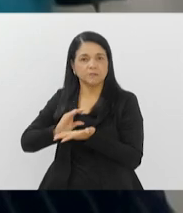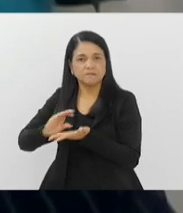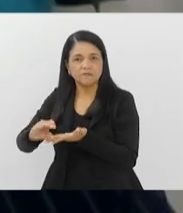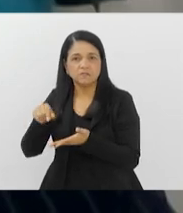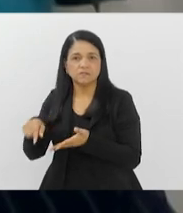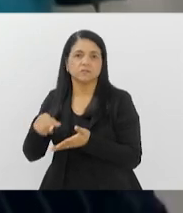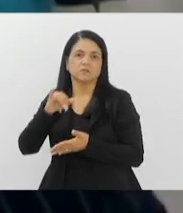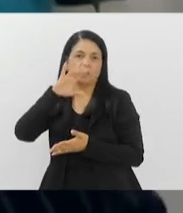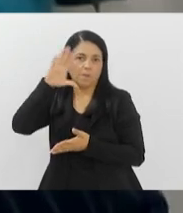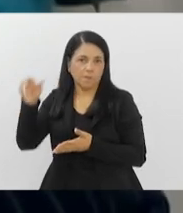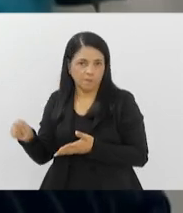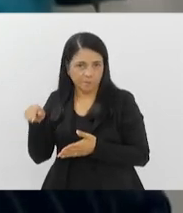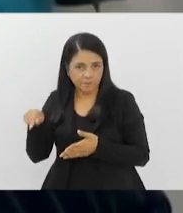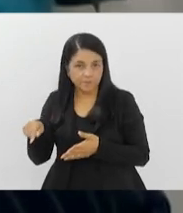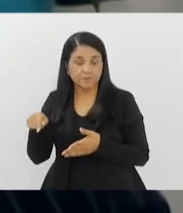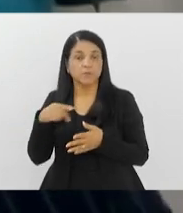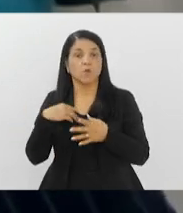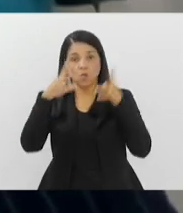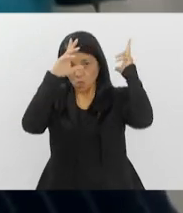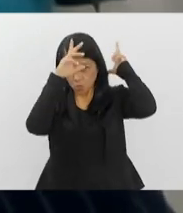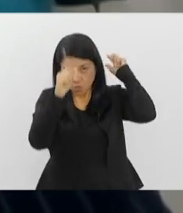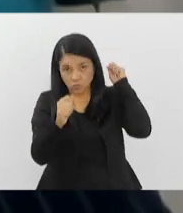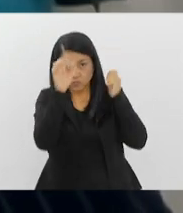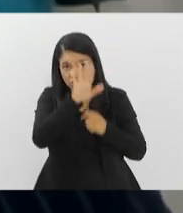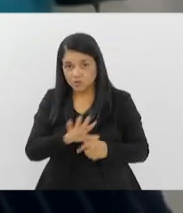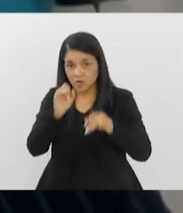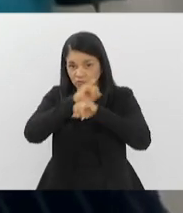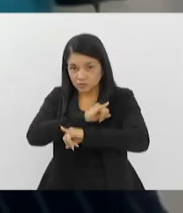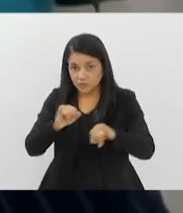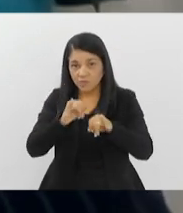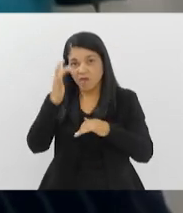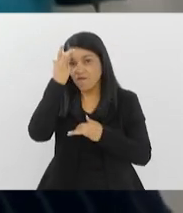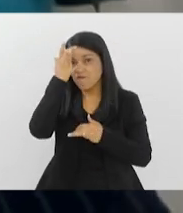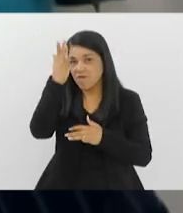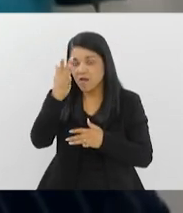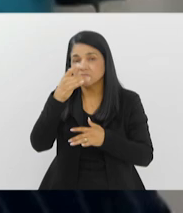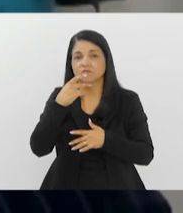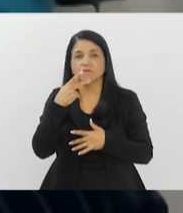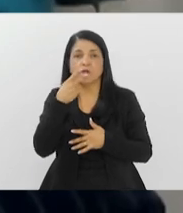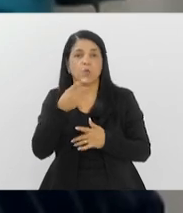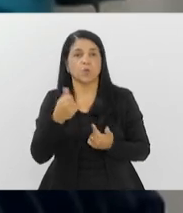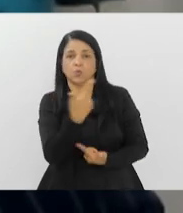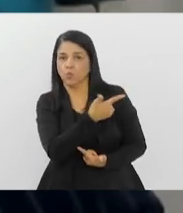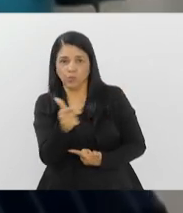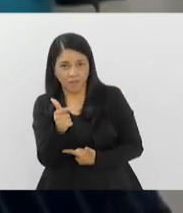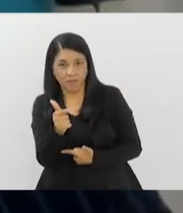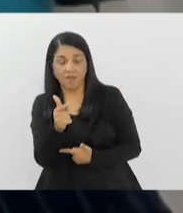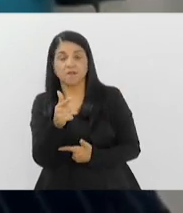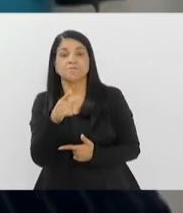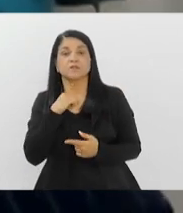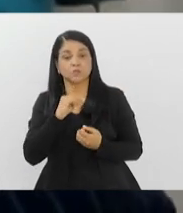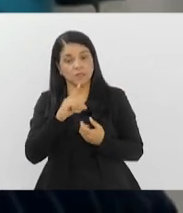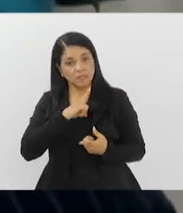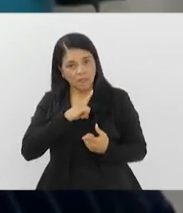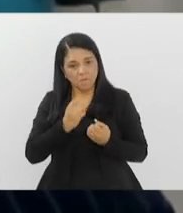o nosso cônsul-geral, é mais fácil dizer o que nós não temos do que aquilo que nós temos para oferecer.